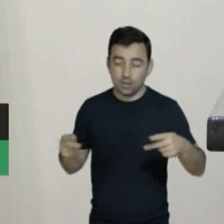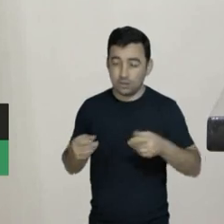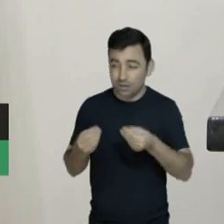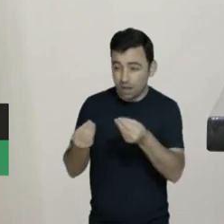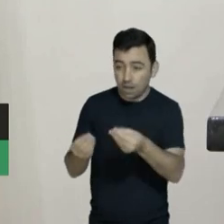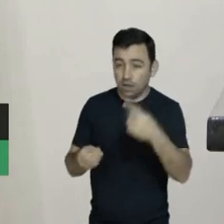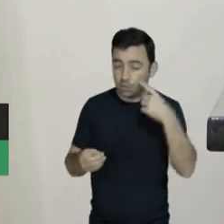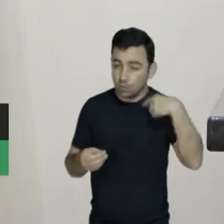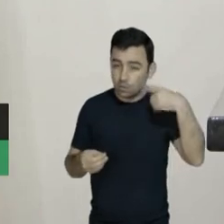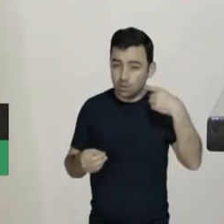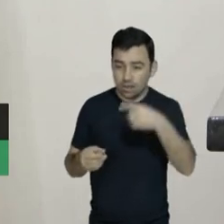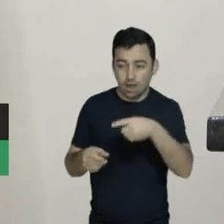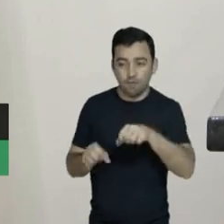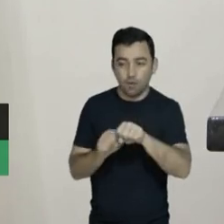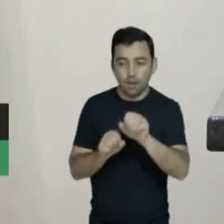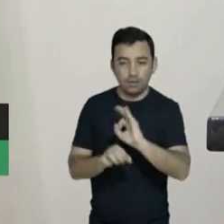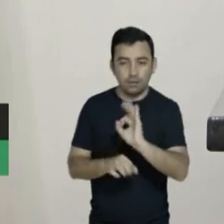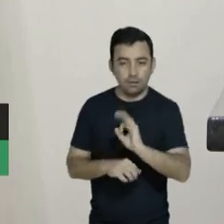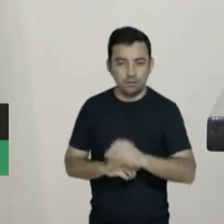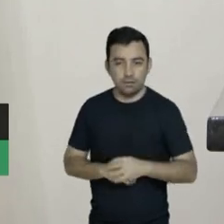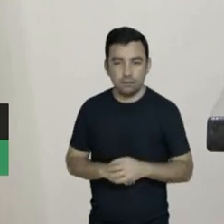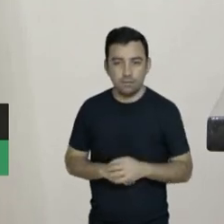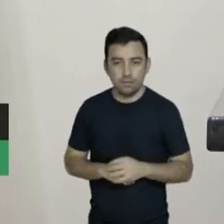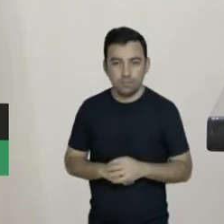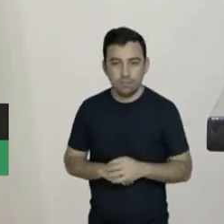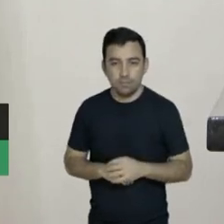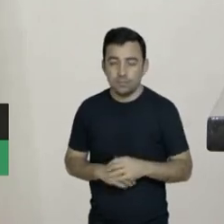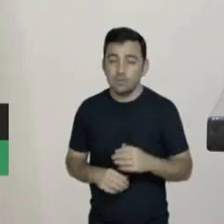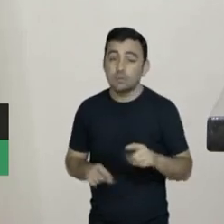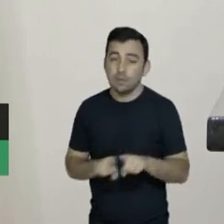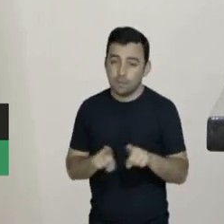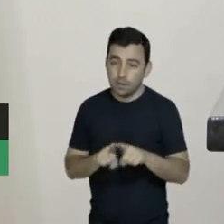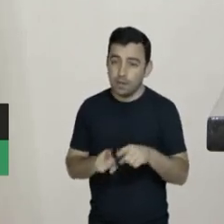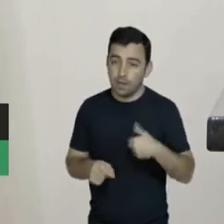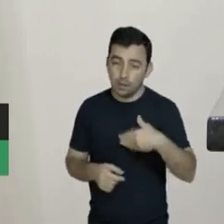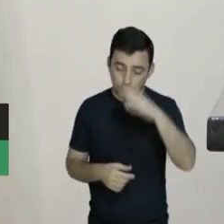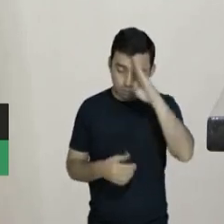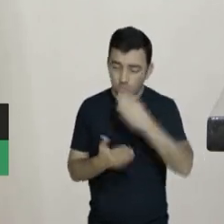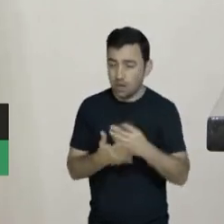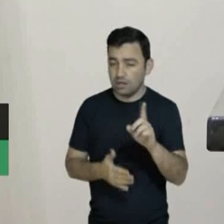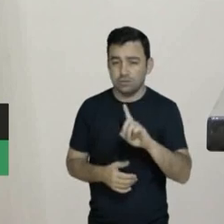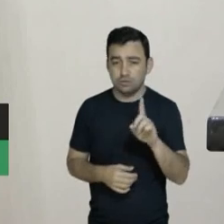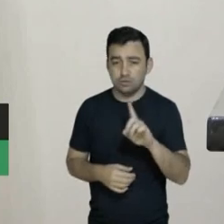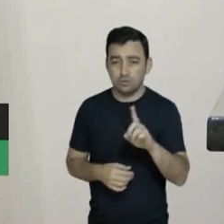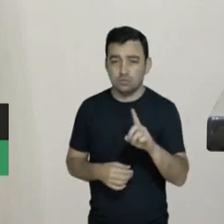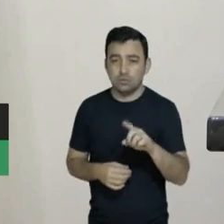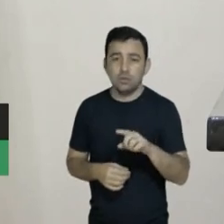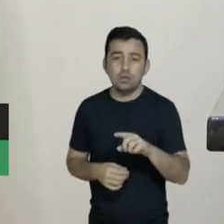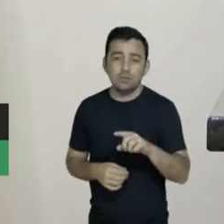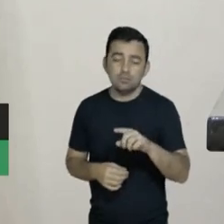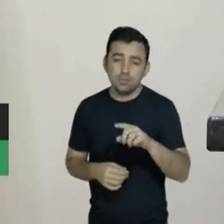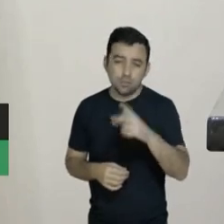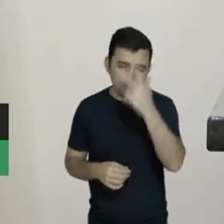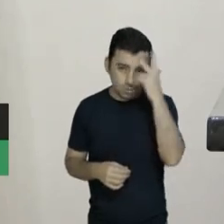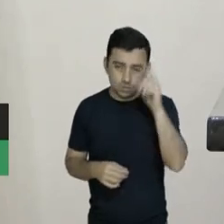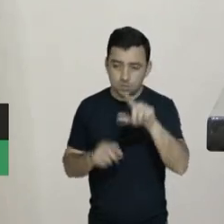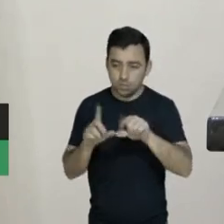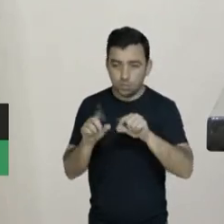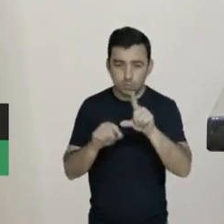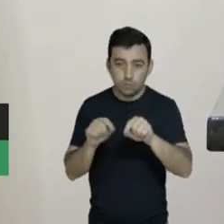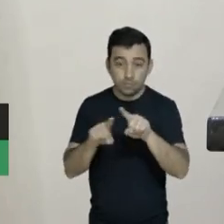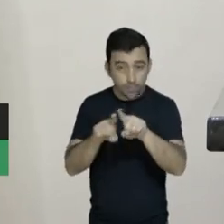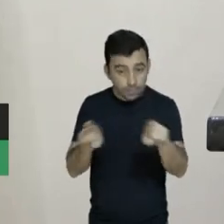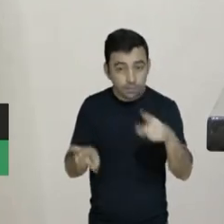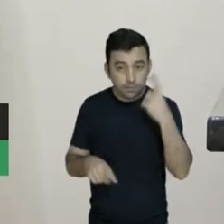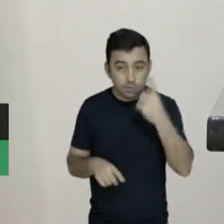não seja formado numa faculdade de direito. Nem tampouco acredito que o mandato popular do senhor